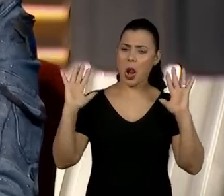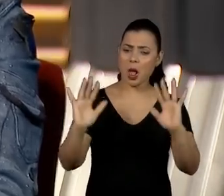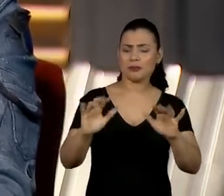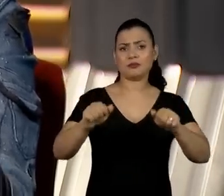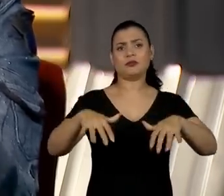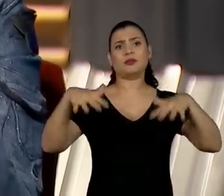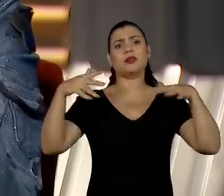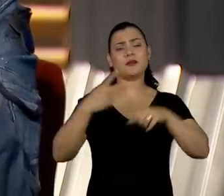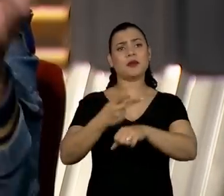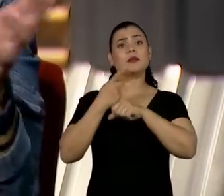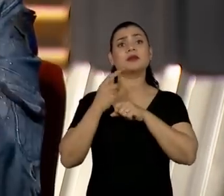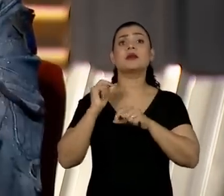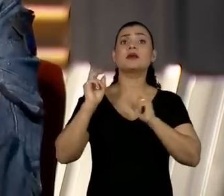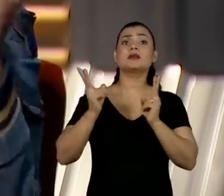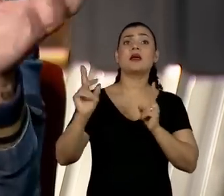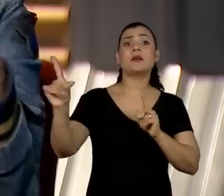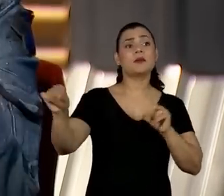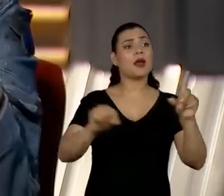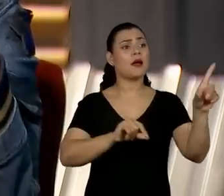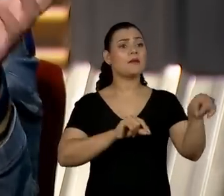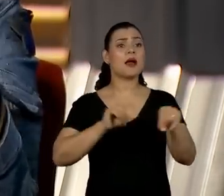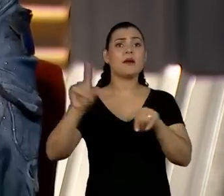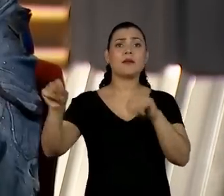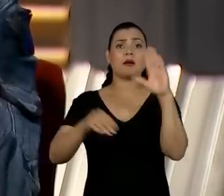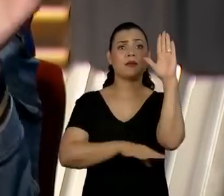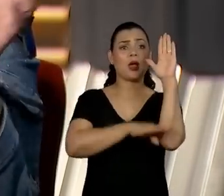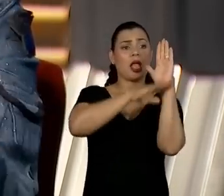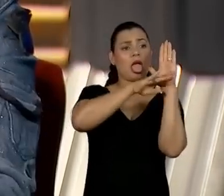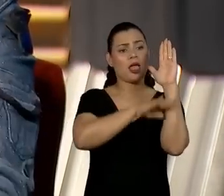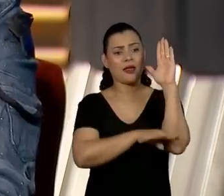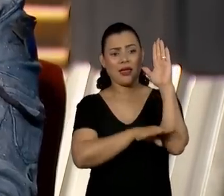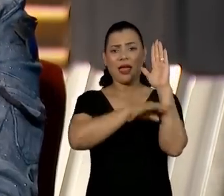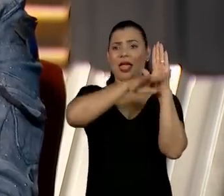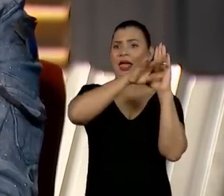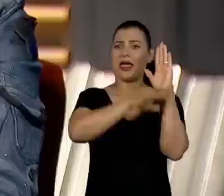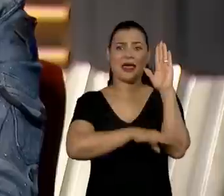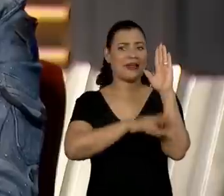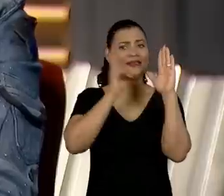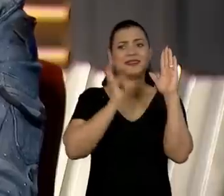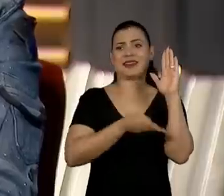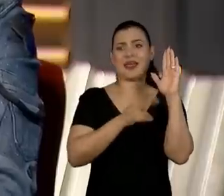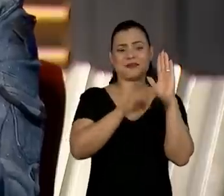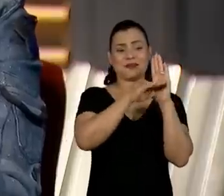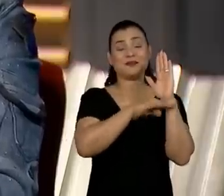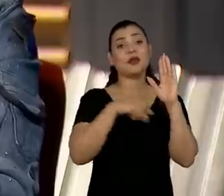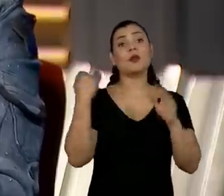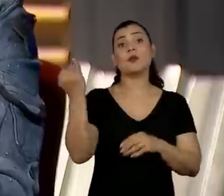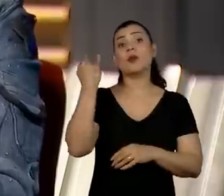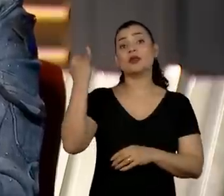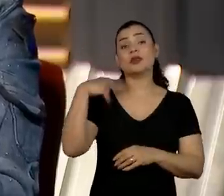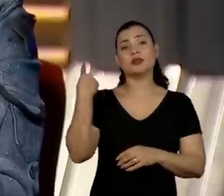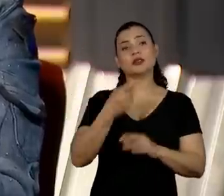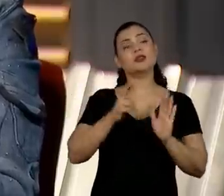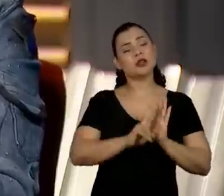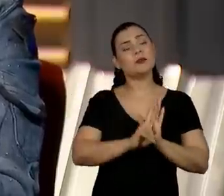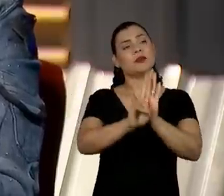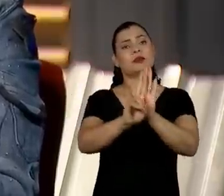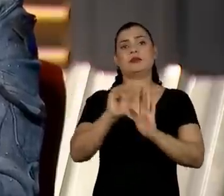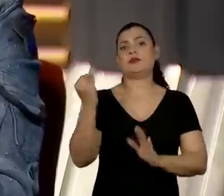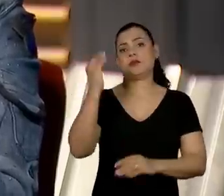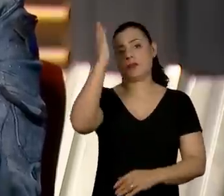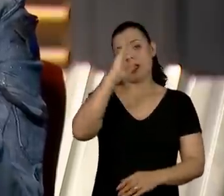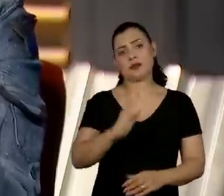e Cada hora cada um tá no número Cada hora cada um tá no lugar e o importante a gente ter essa representatividade